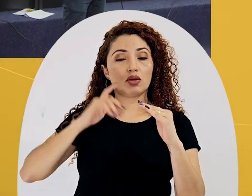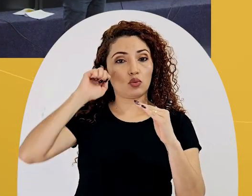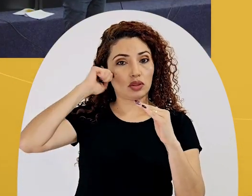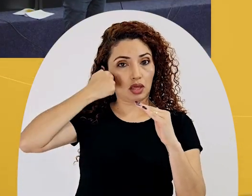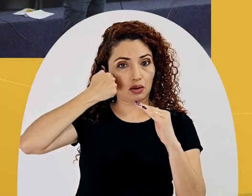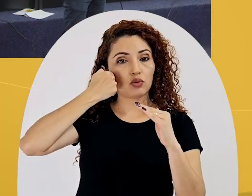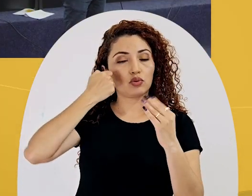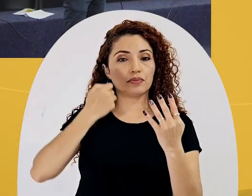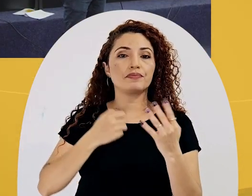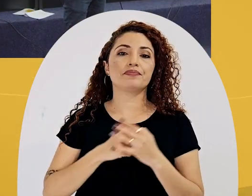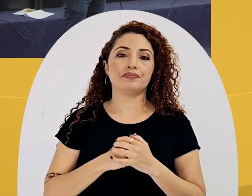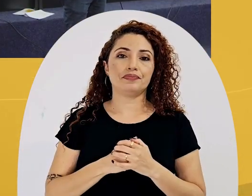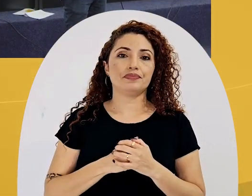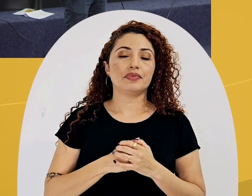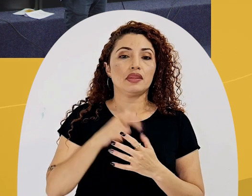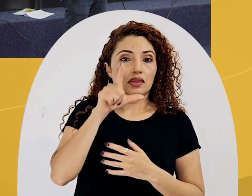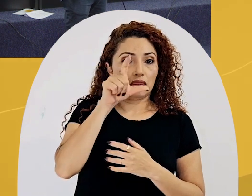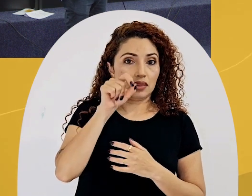negros.